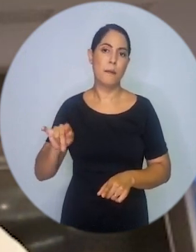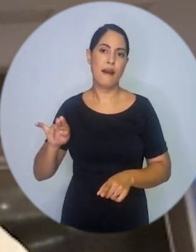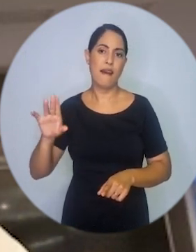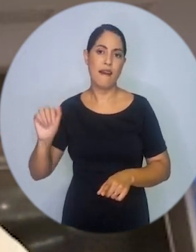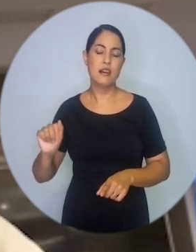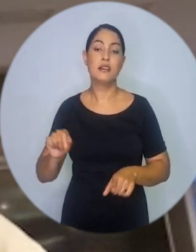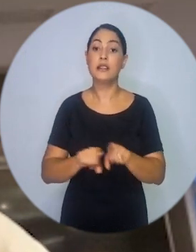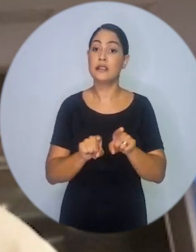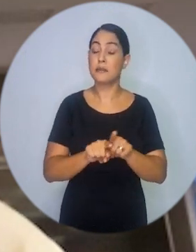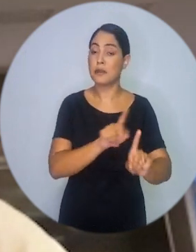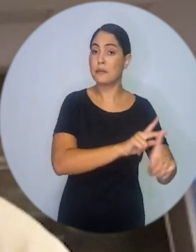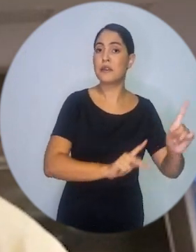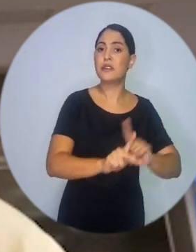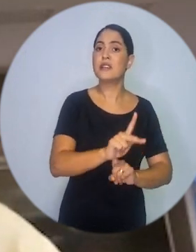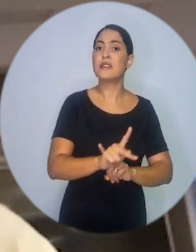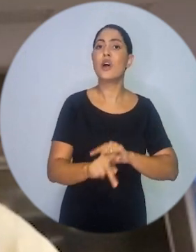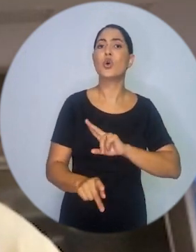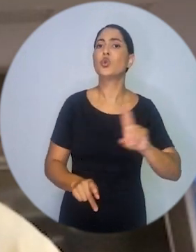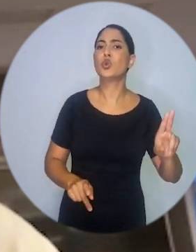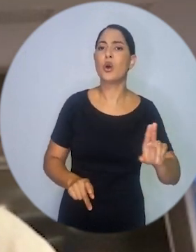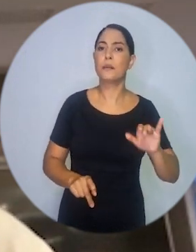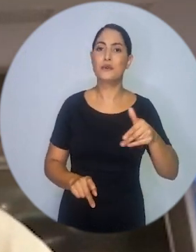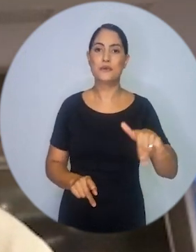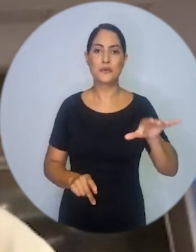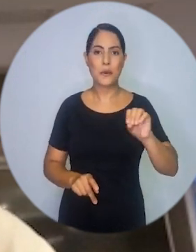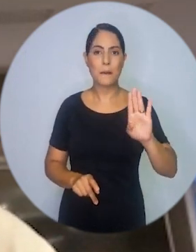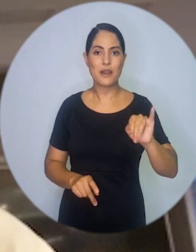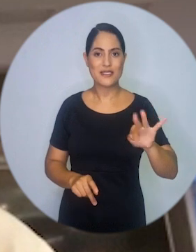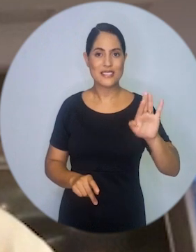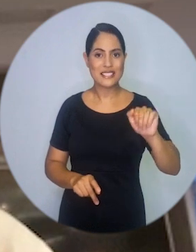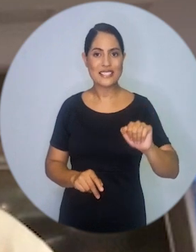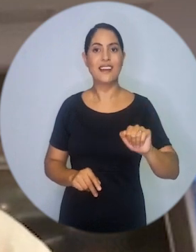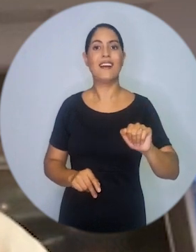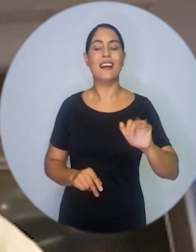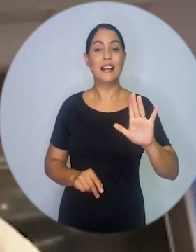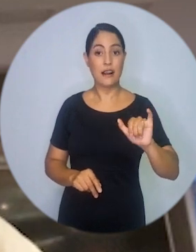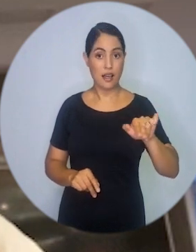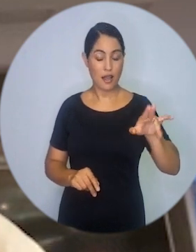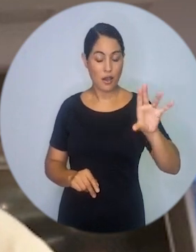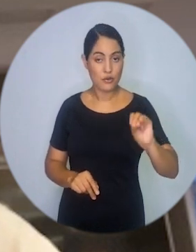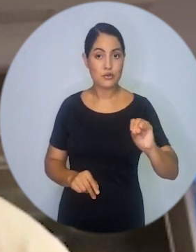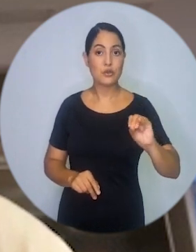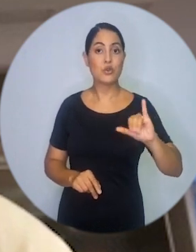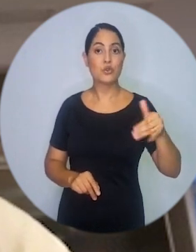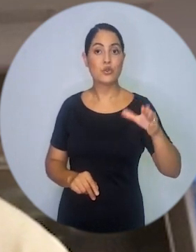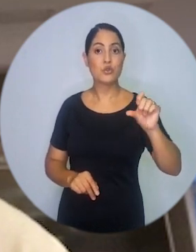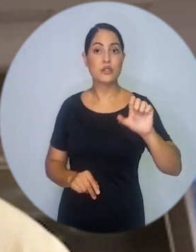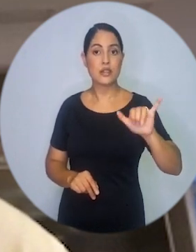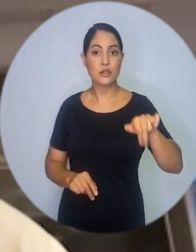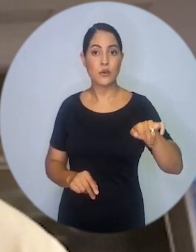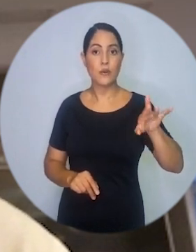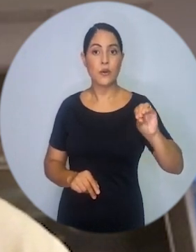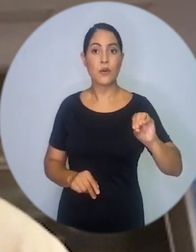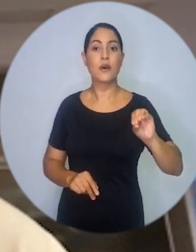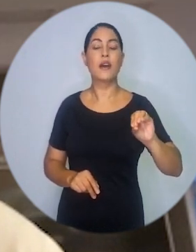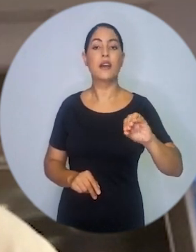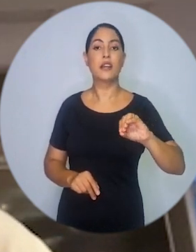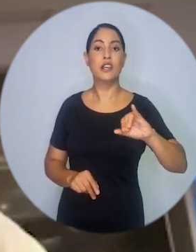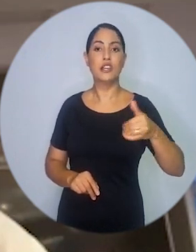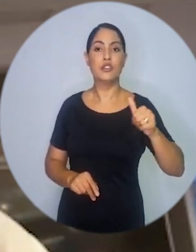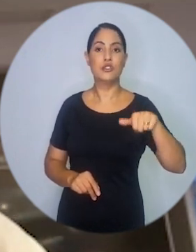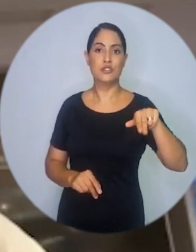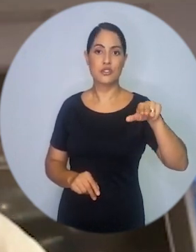Paulo Maia e, na área do direito previdenciário, João Batista Lazari, Cláudio Kittner, José